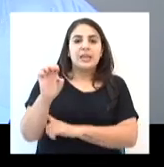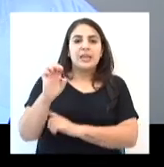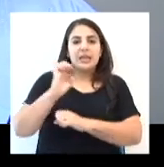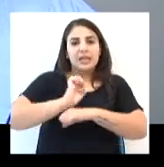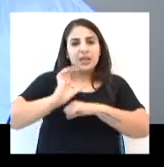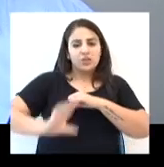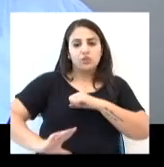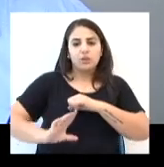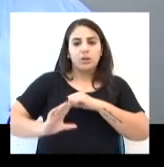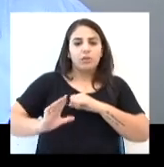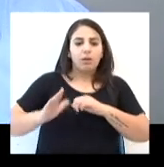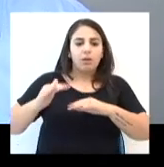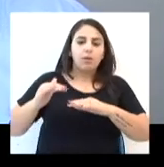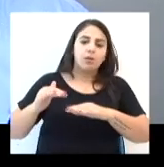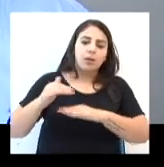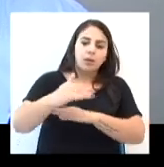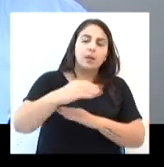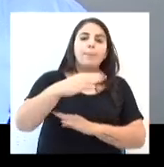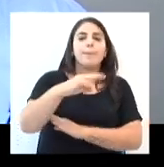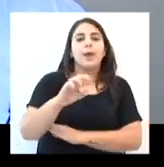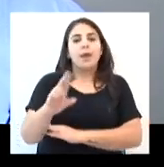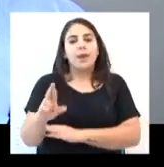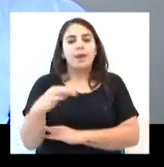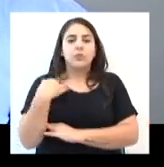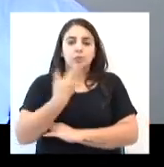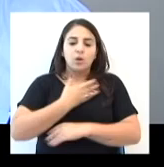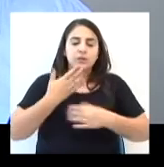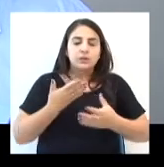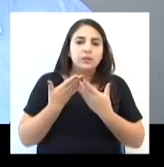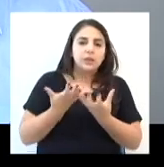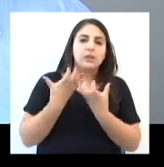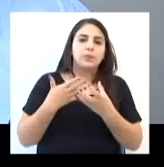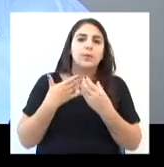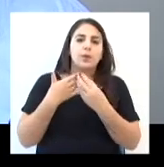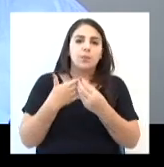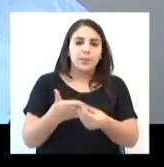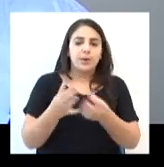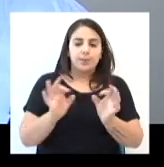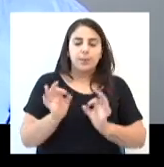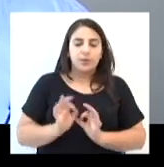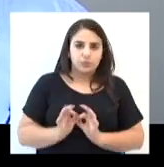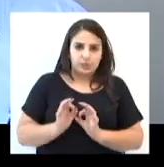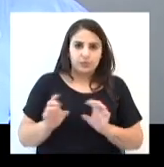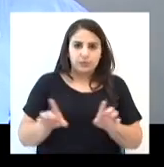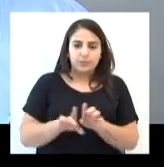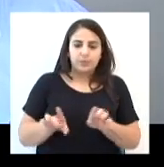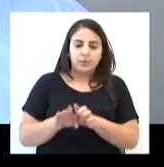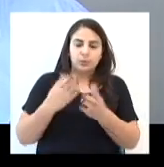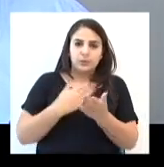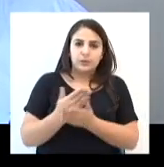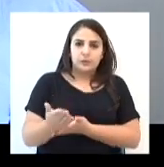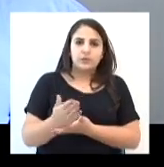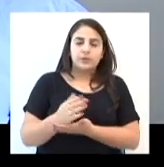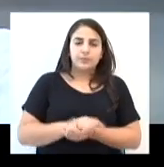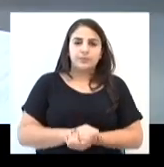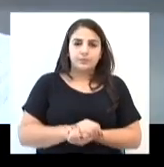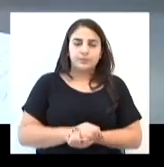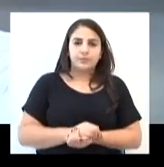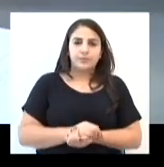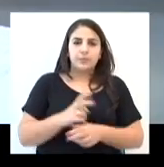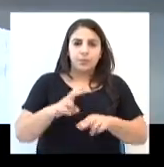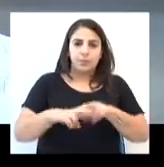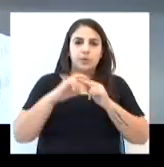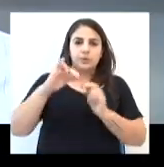que aconteceram, nós não queremos que aconteça agora. O que nós queremos é acompanhar o projeto desde o seu início. Então, isso nós vamos fazer.